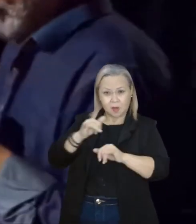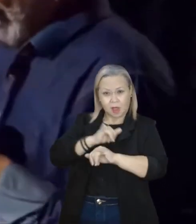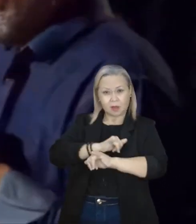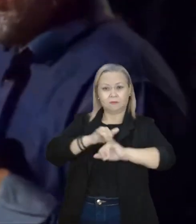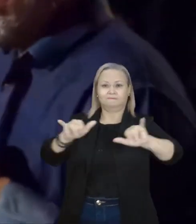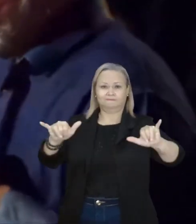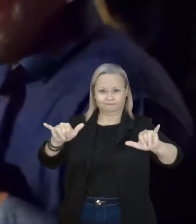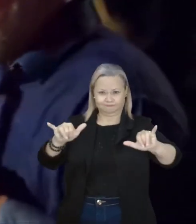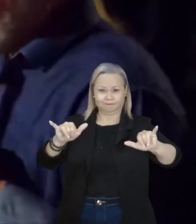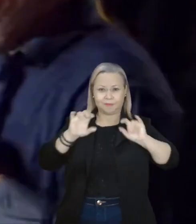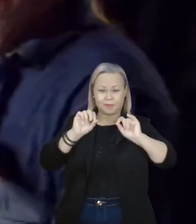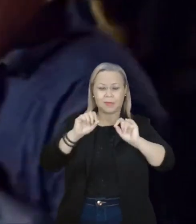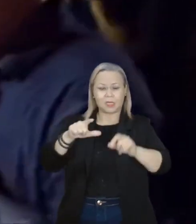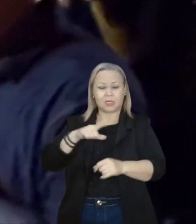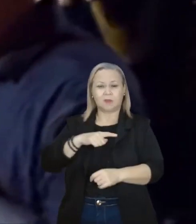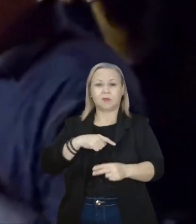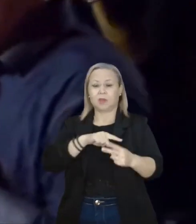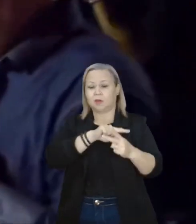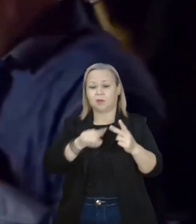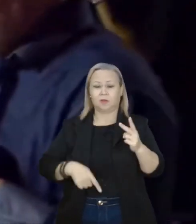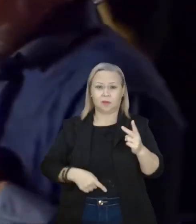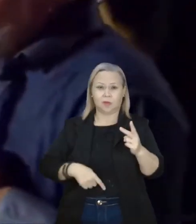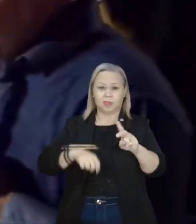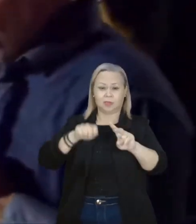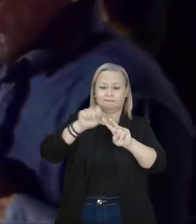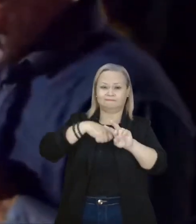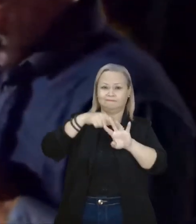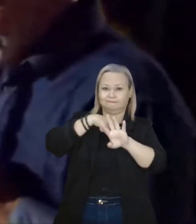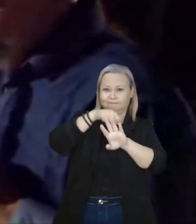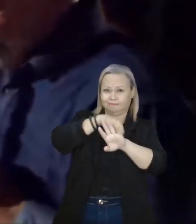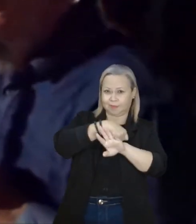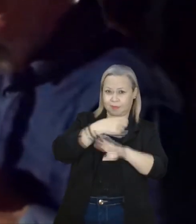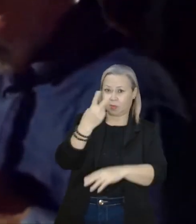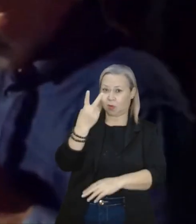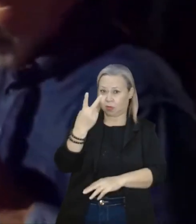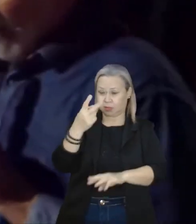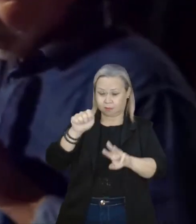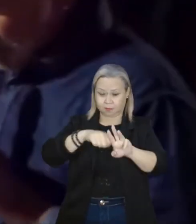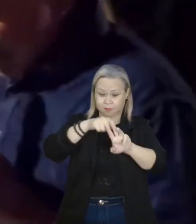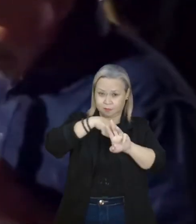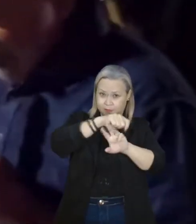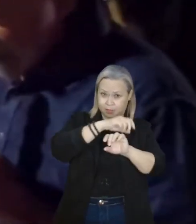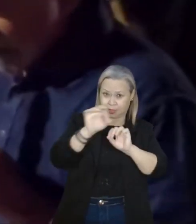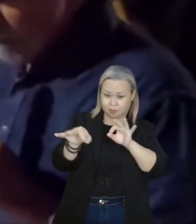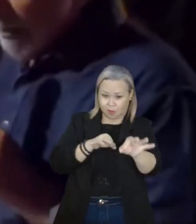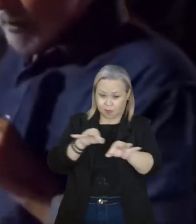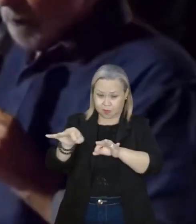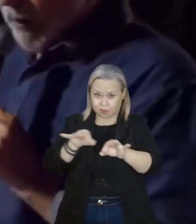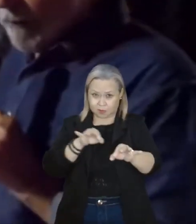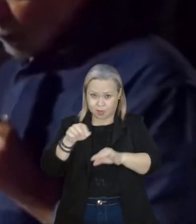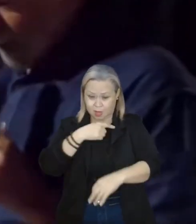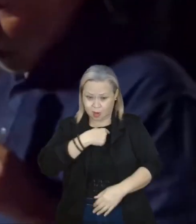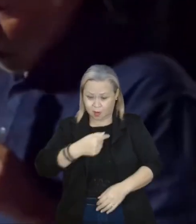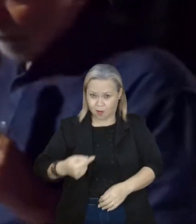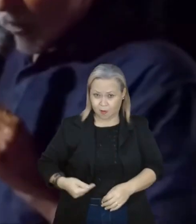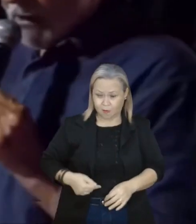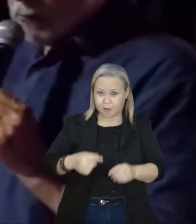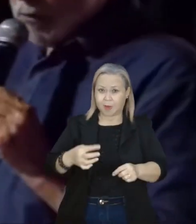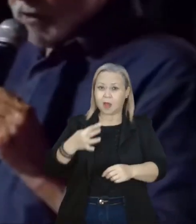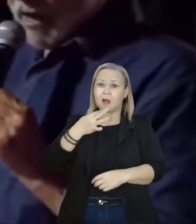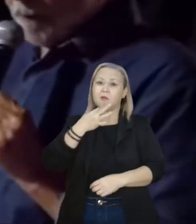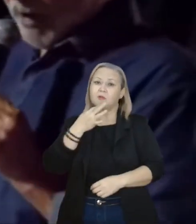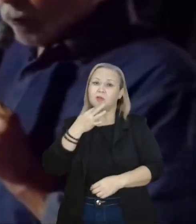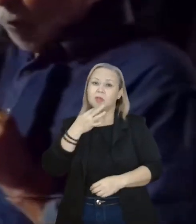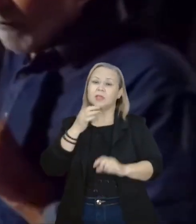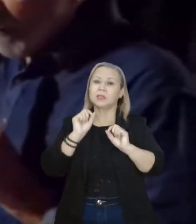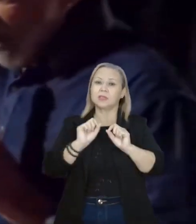vocês que eu tenho 2 meses apenas, 2 meses para montar o governo, para conhecer a